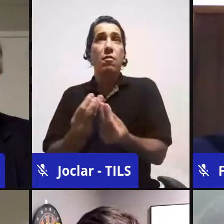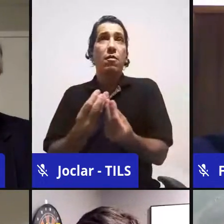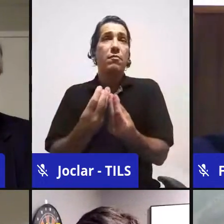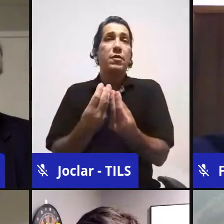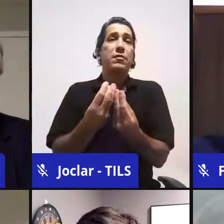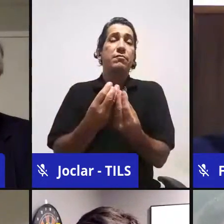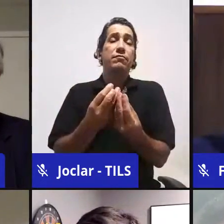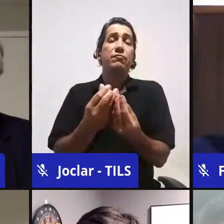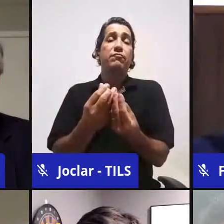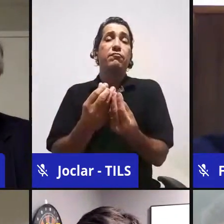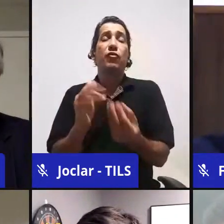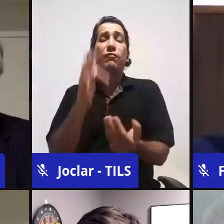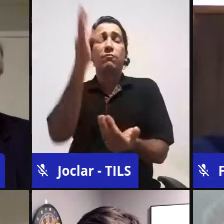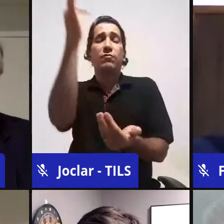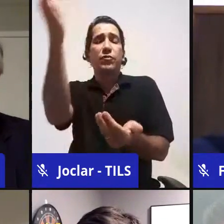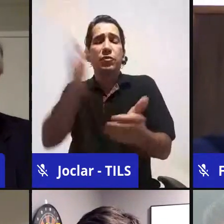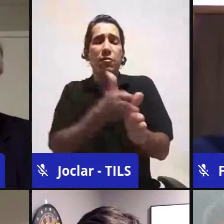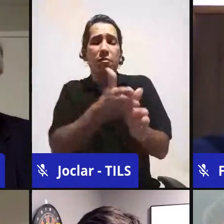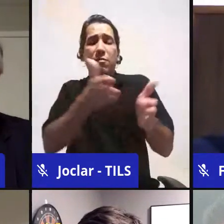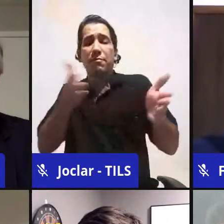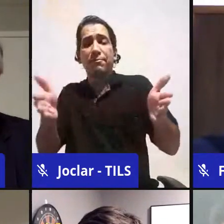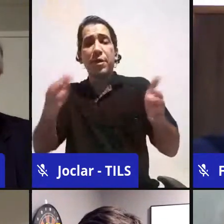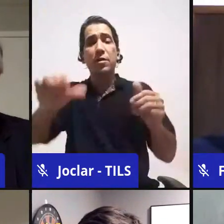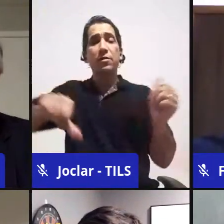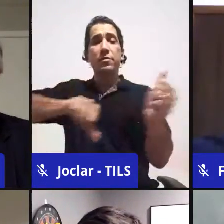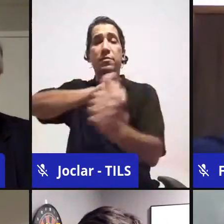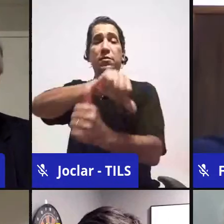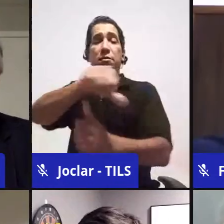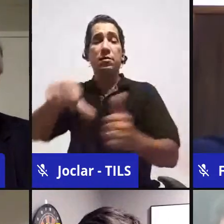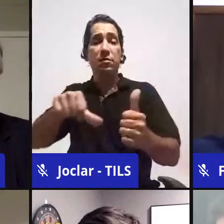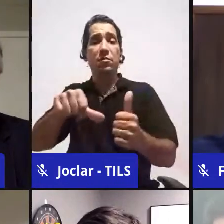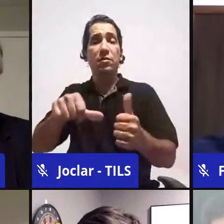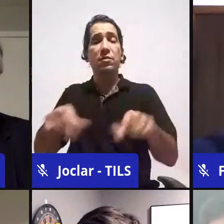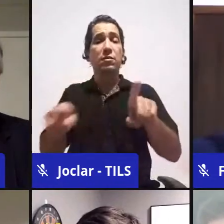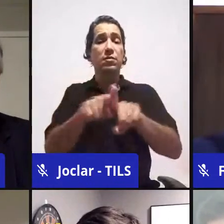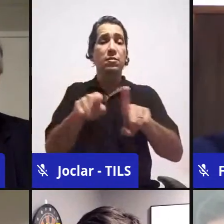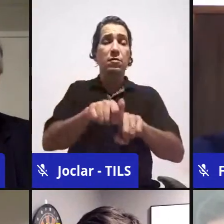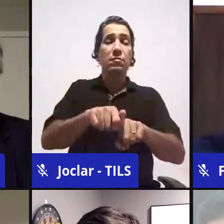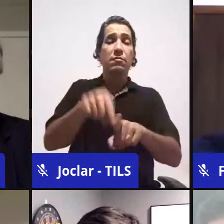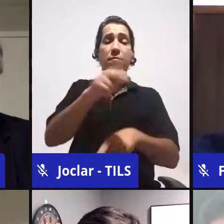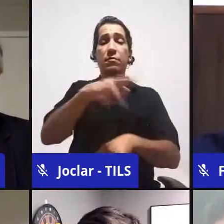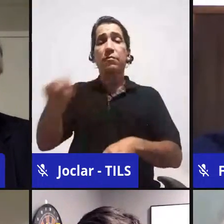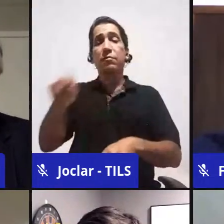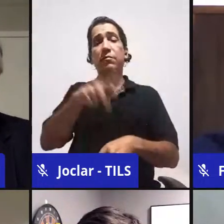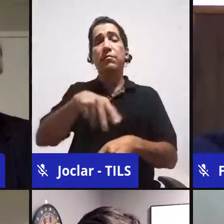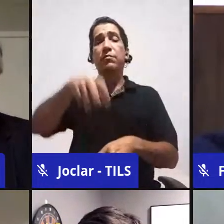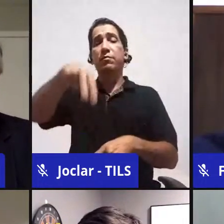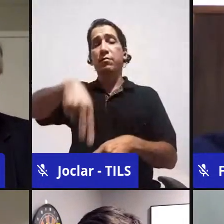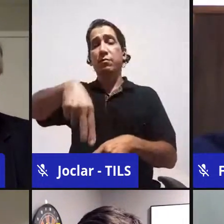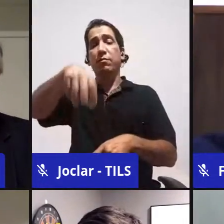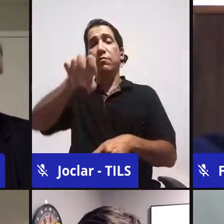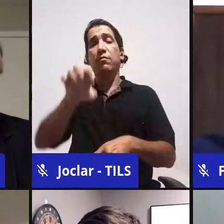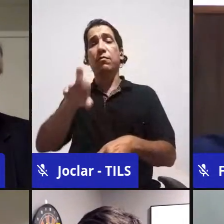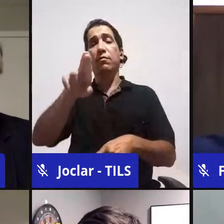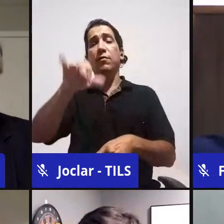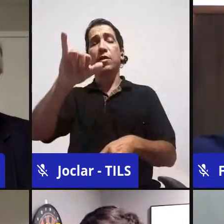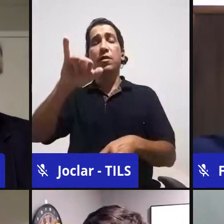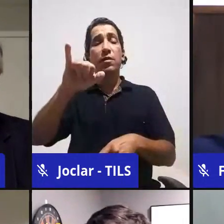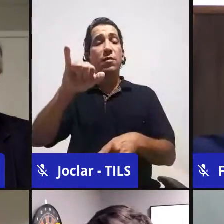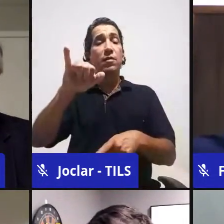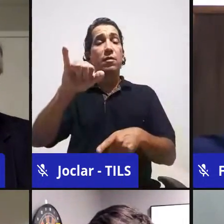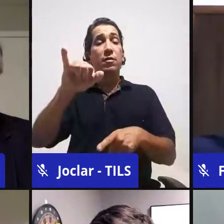Rafael mencionou e que o professor Neri também mencionou na fala dele, né? Então, esse processo